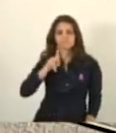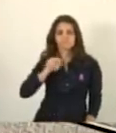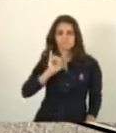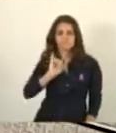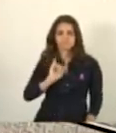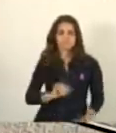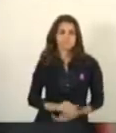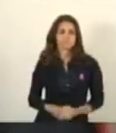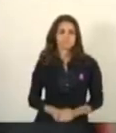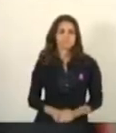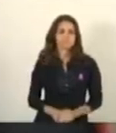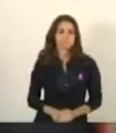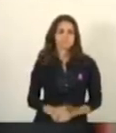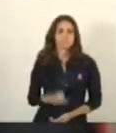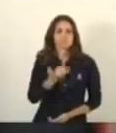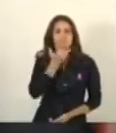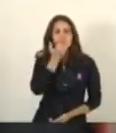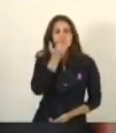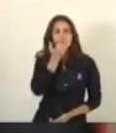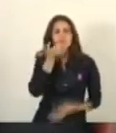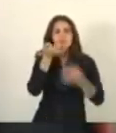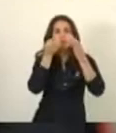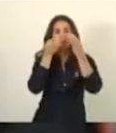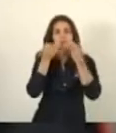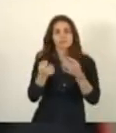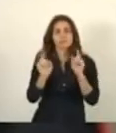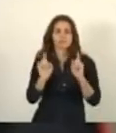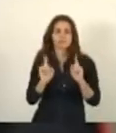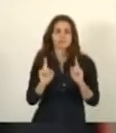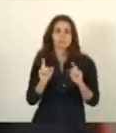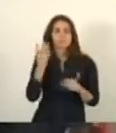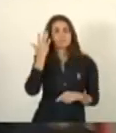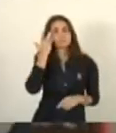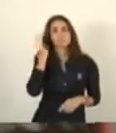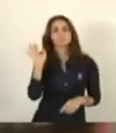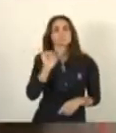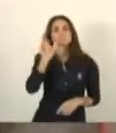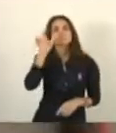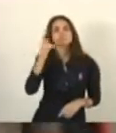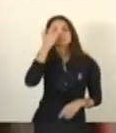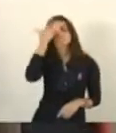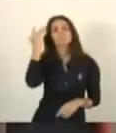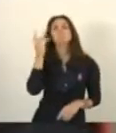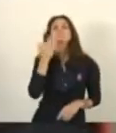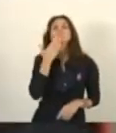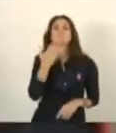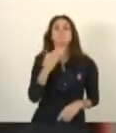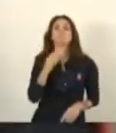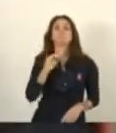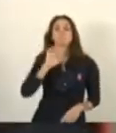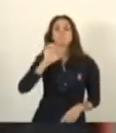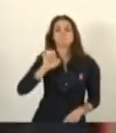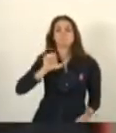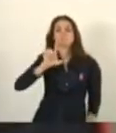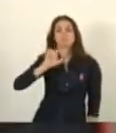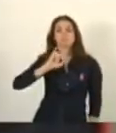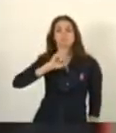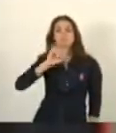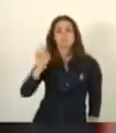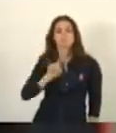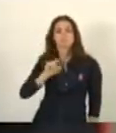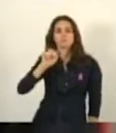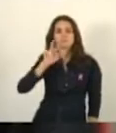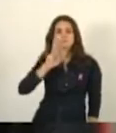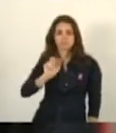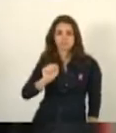Presidente, eu não prestei atenção, mas eu acho que não chegou a ser pedido por ninguém. Falecimento de Dona Elzira